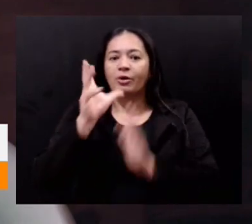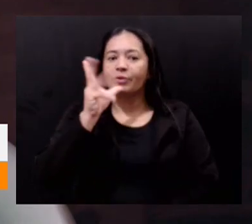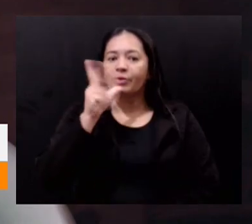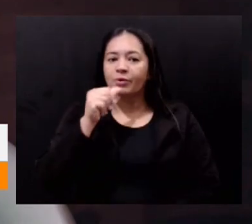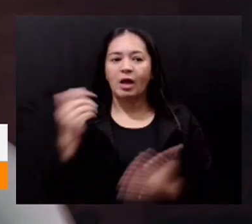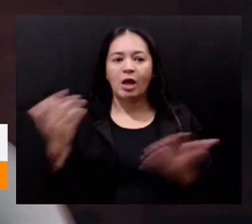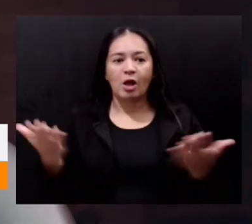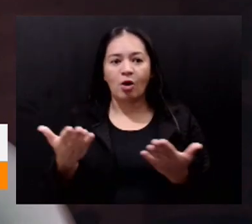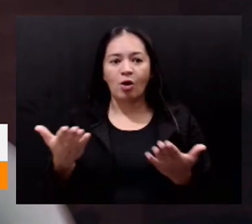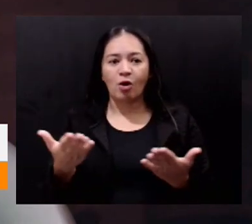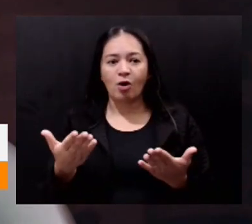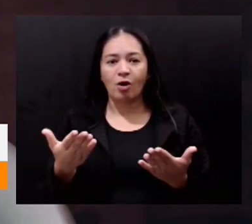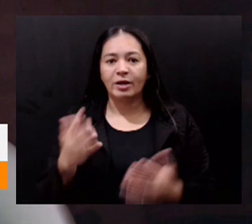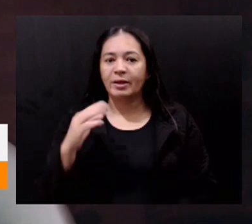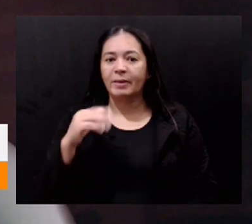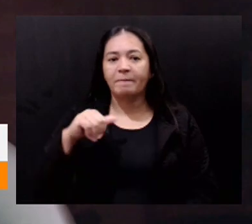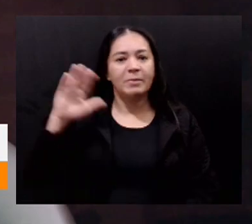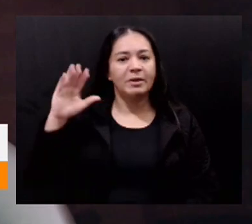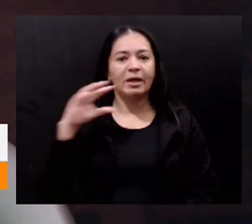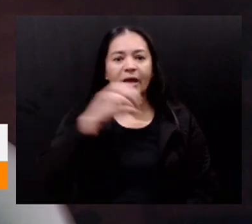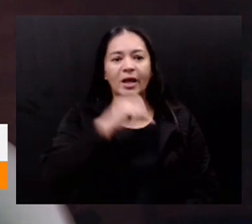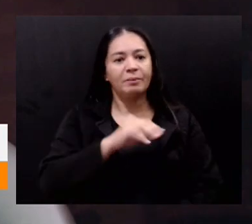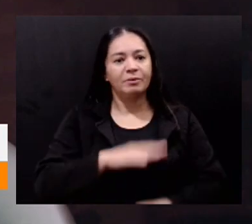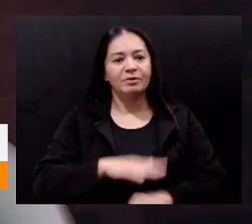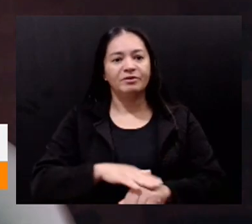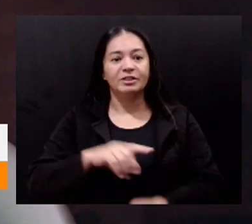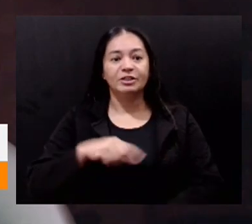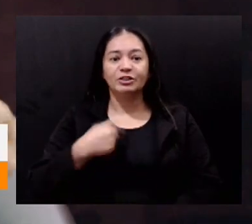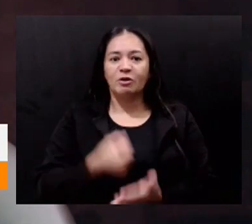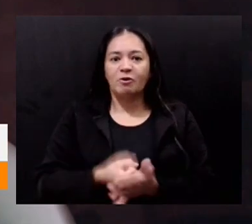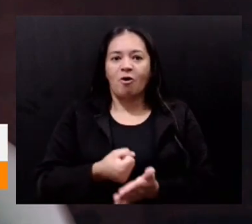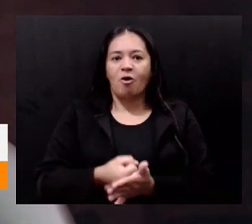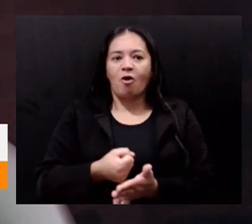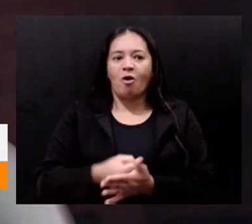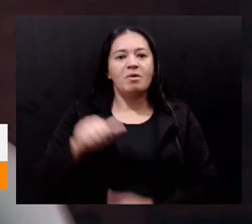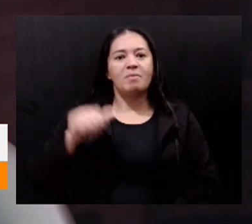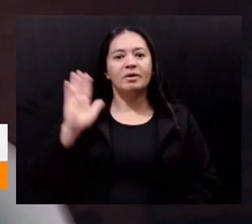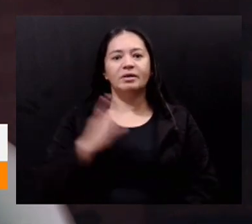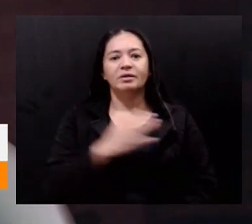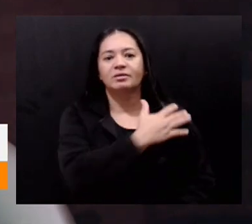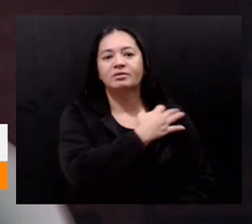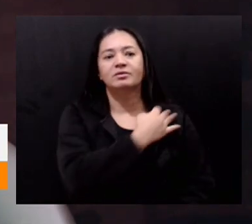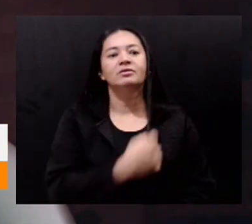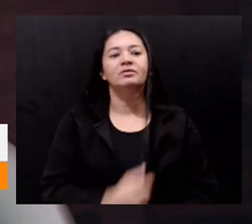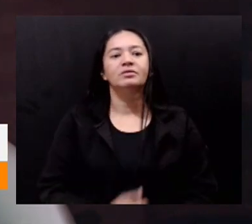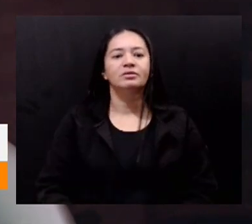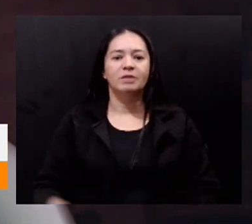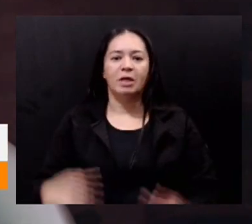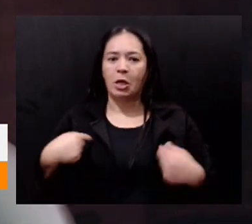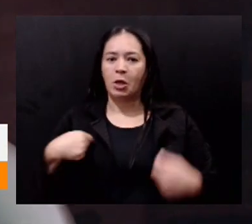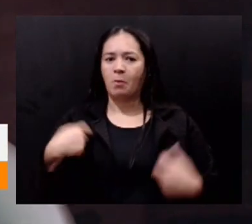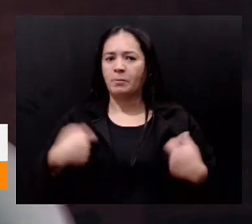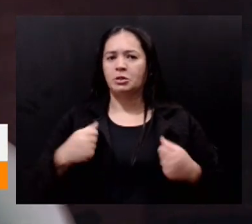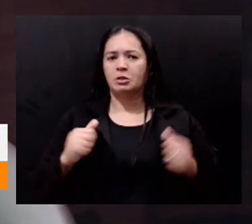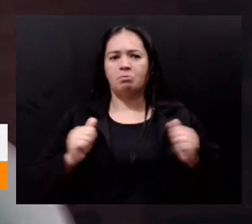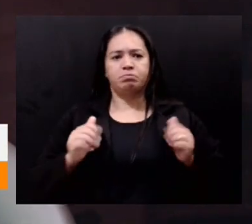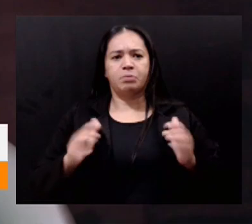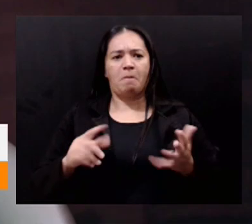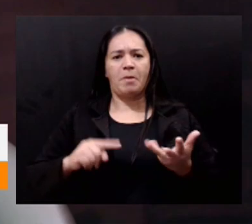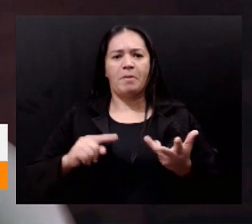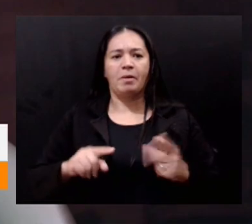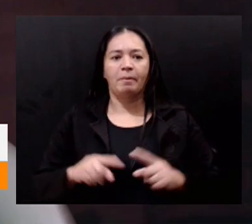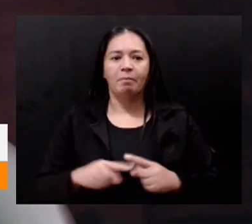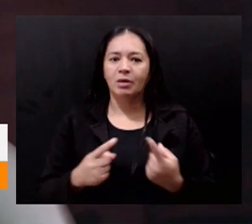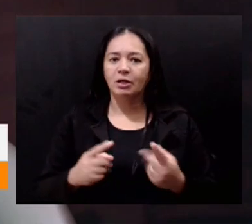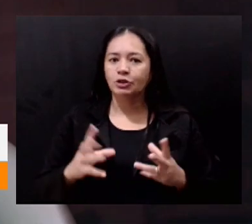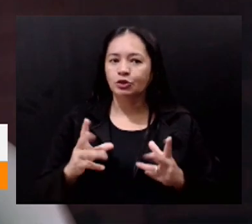muito mais e a gente se cobra mais, né, para Muito. fazer. Uhum. Então, assim, eu tenho que ser proativa, eu tenho que ser tudo mais, só que nem tudo vai ficar. E as